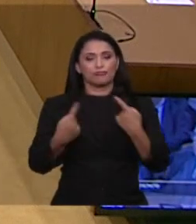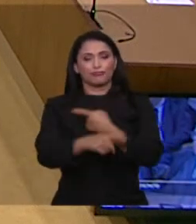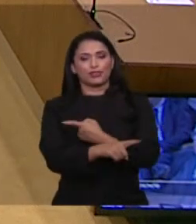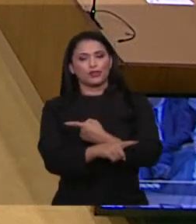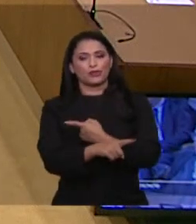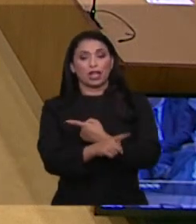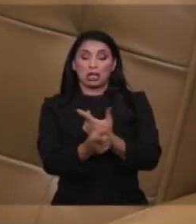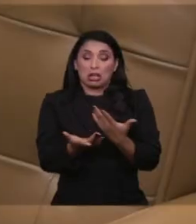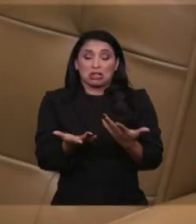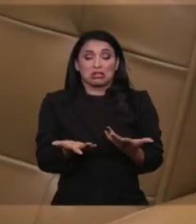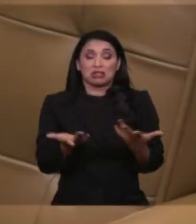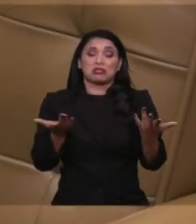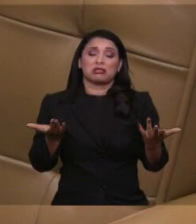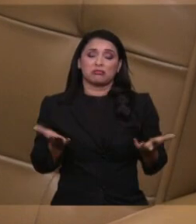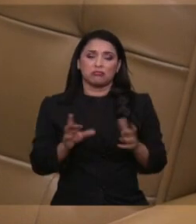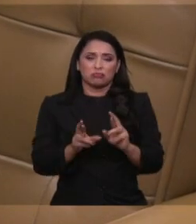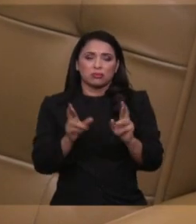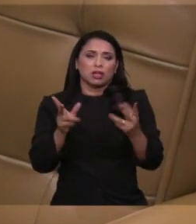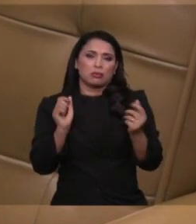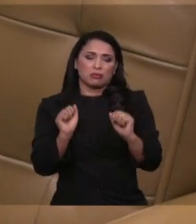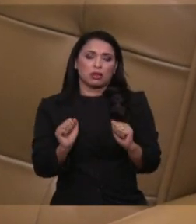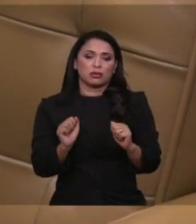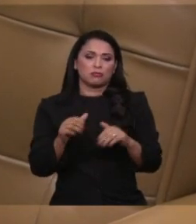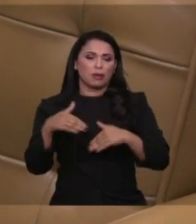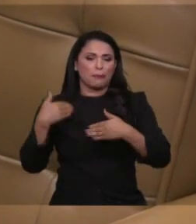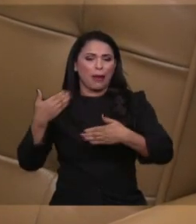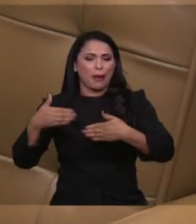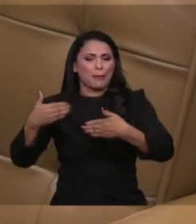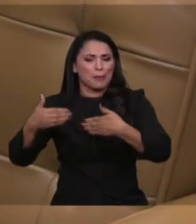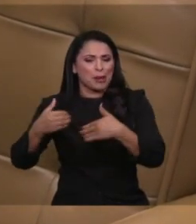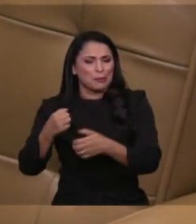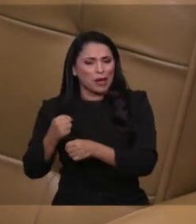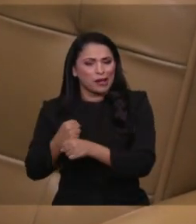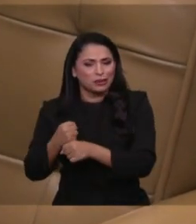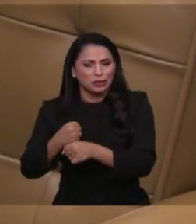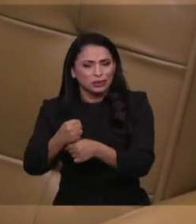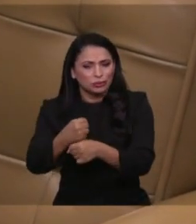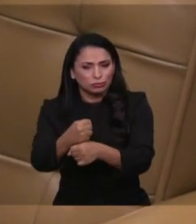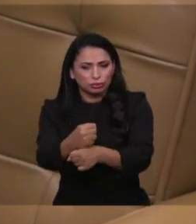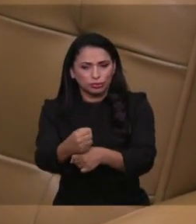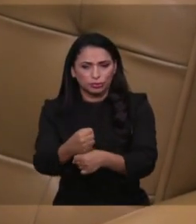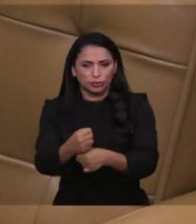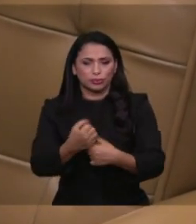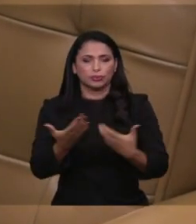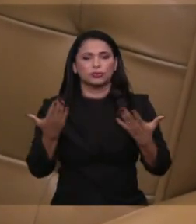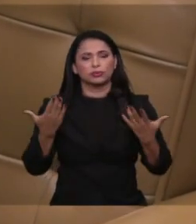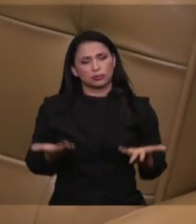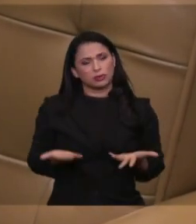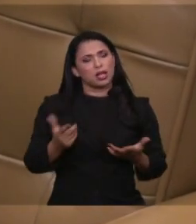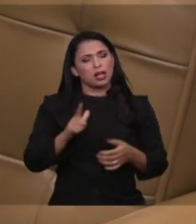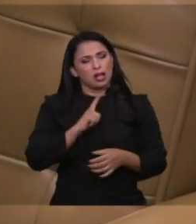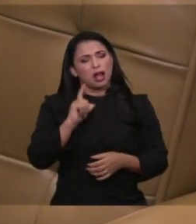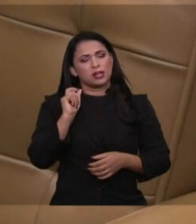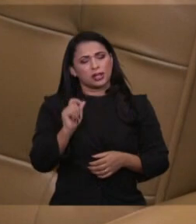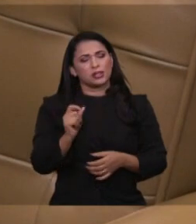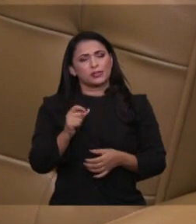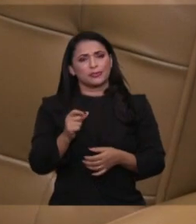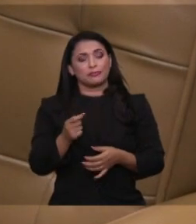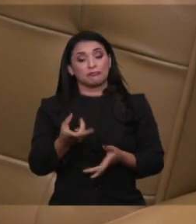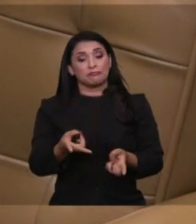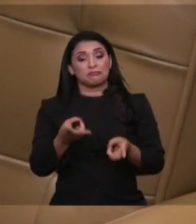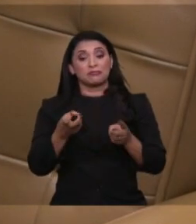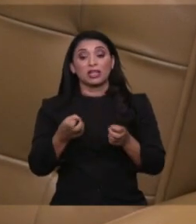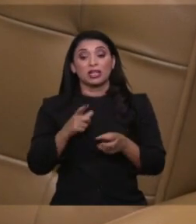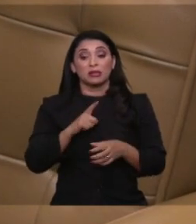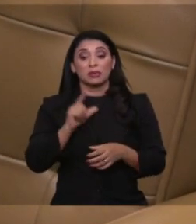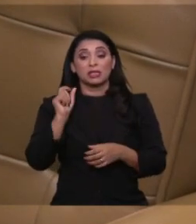sendo geradas. Mas passados tantos anos, né, a questão de fato se coloca e eu, em